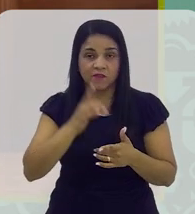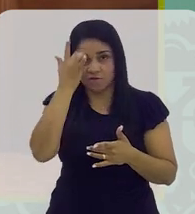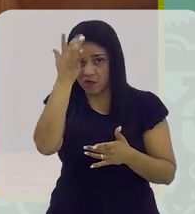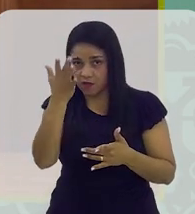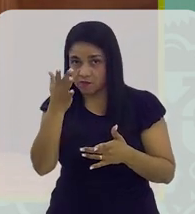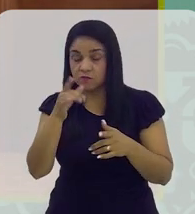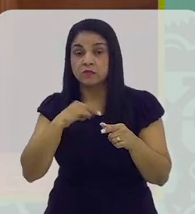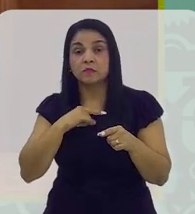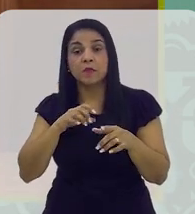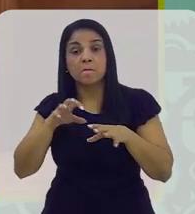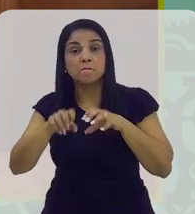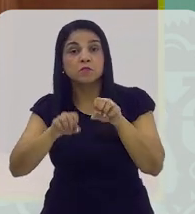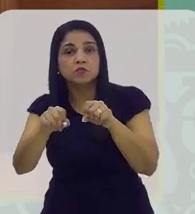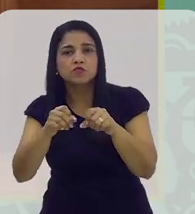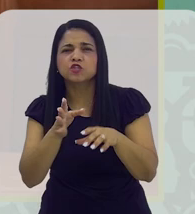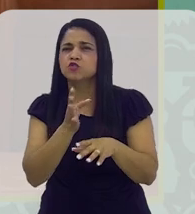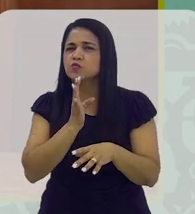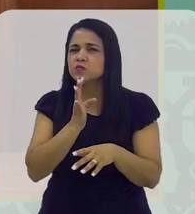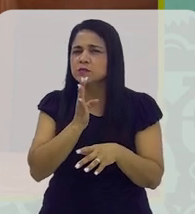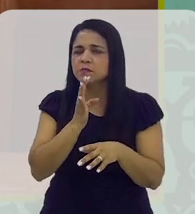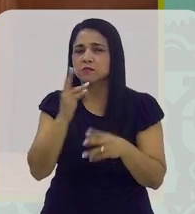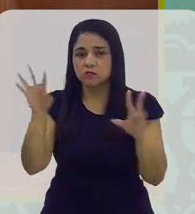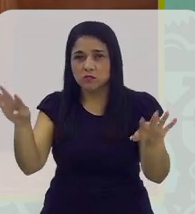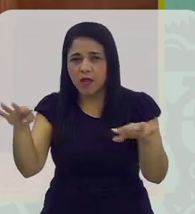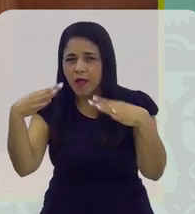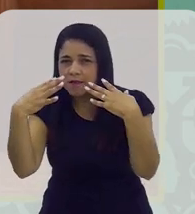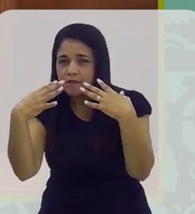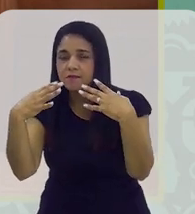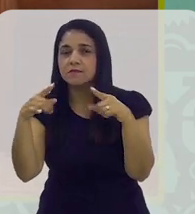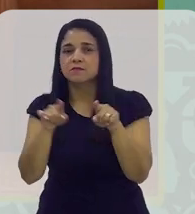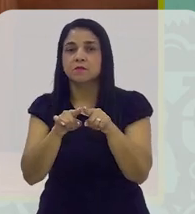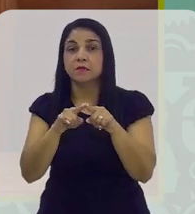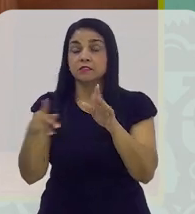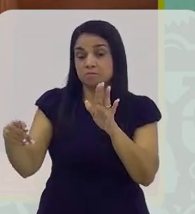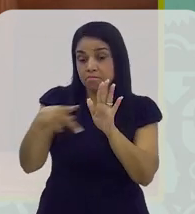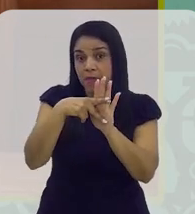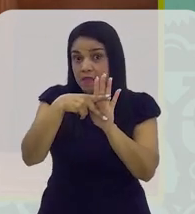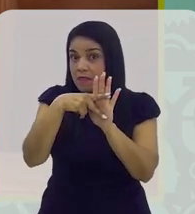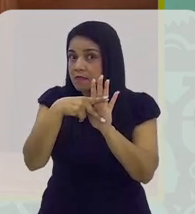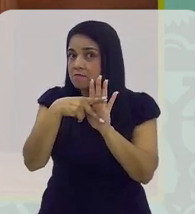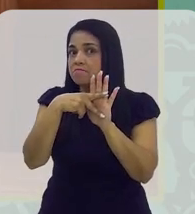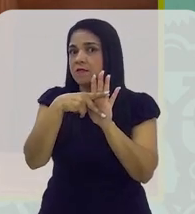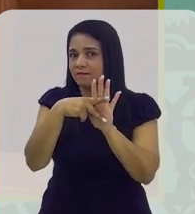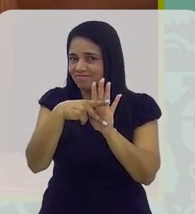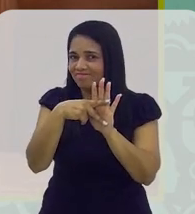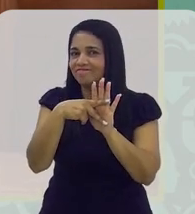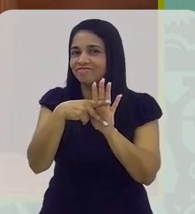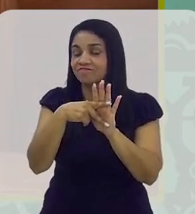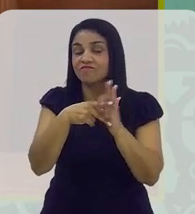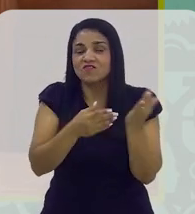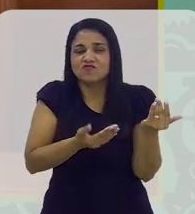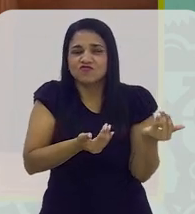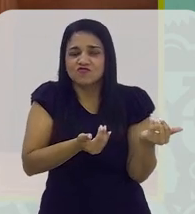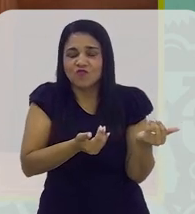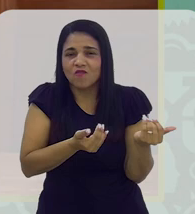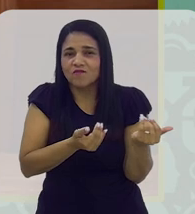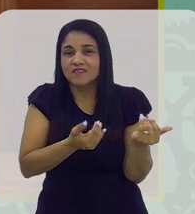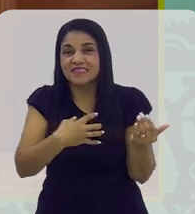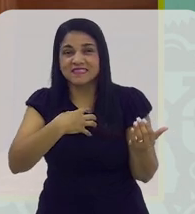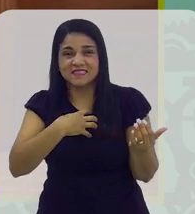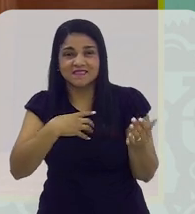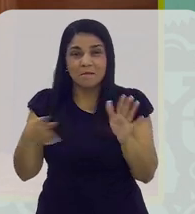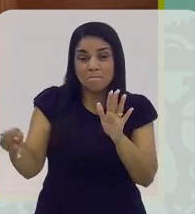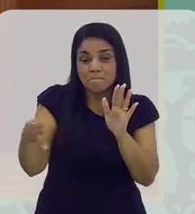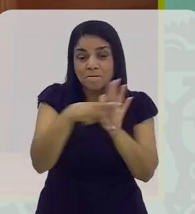então, primeiro, né, busca de reconhecimento, de atenção, de pertencimento. Então, muitos jovens se